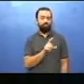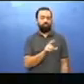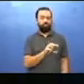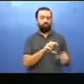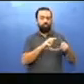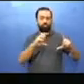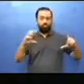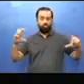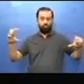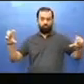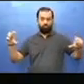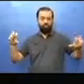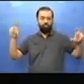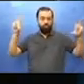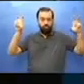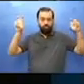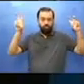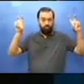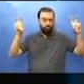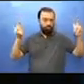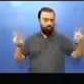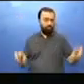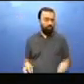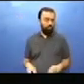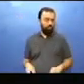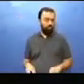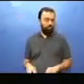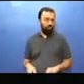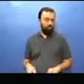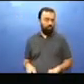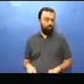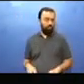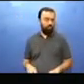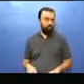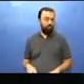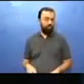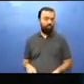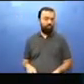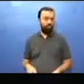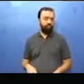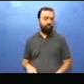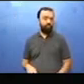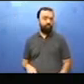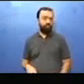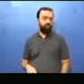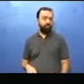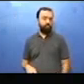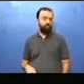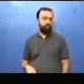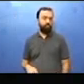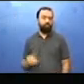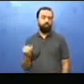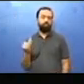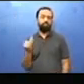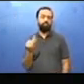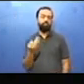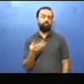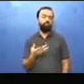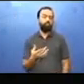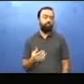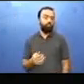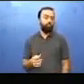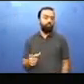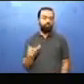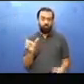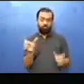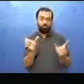temos o título escrito, cada palavrinha separada pelos espaços. Vamos ver agora, contar novamente, conferir